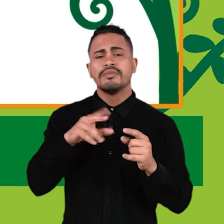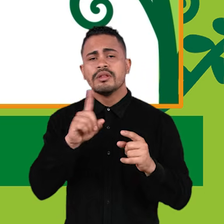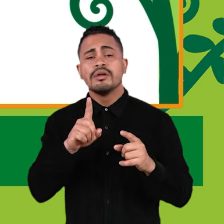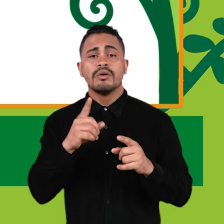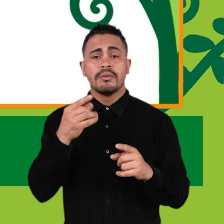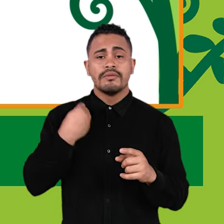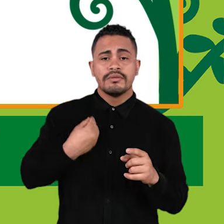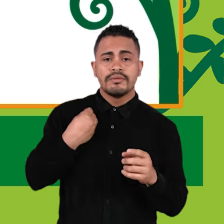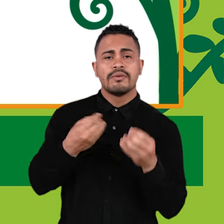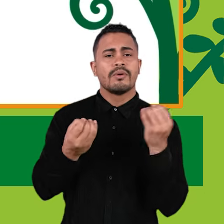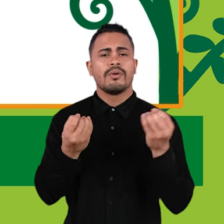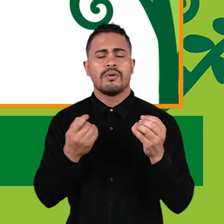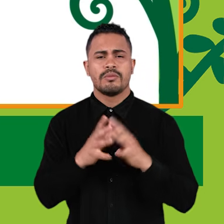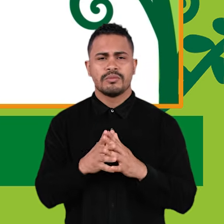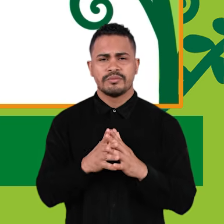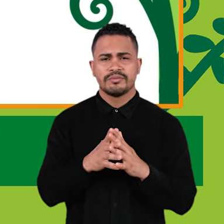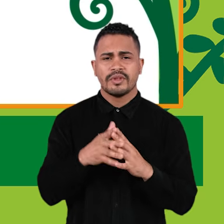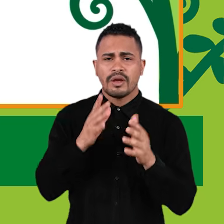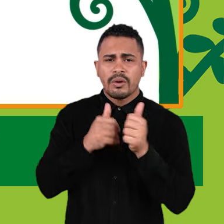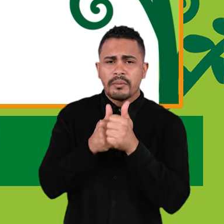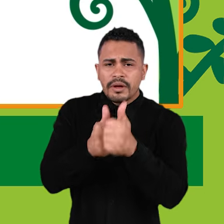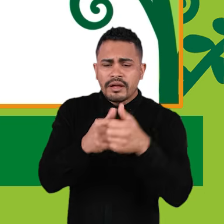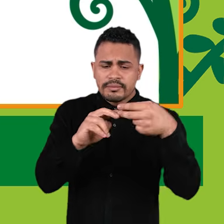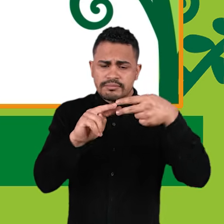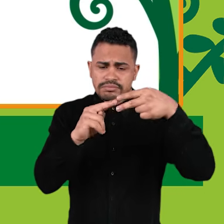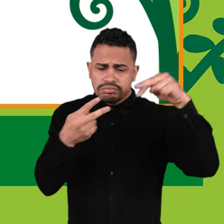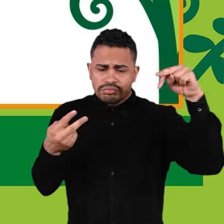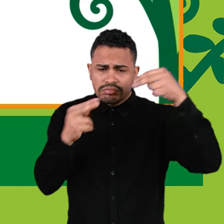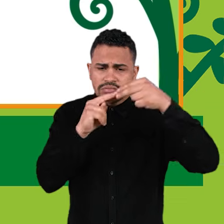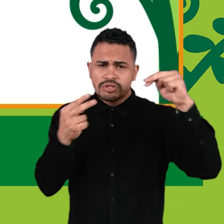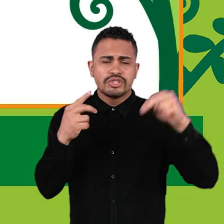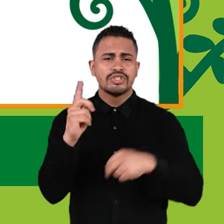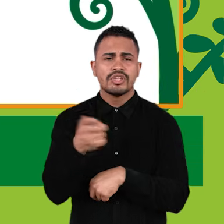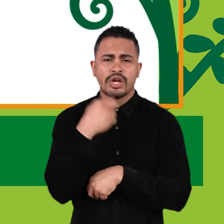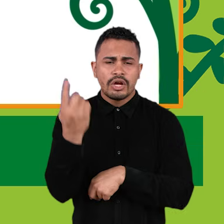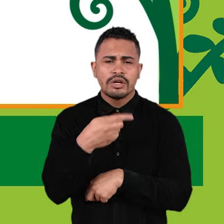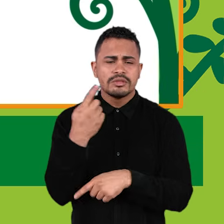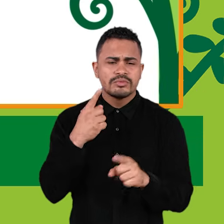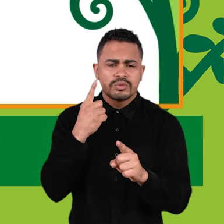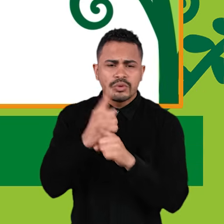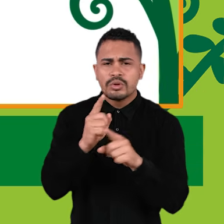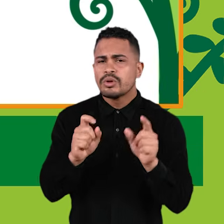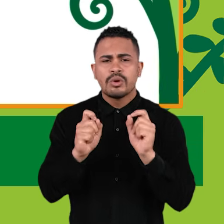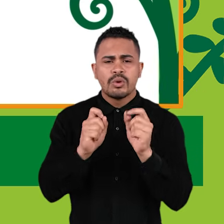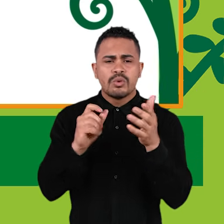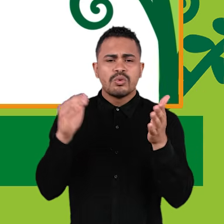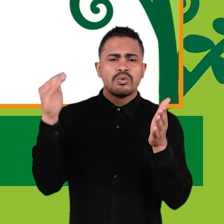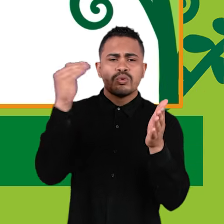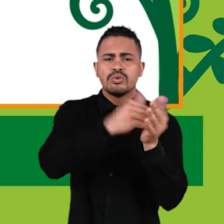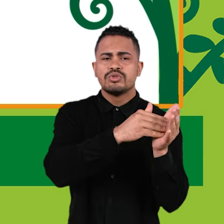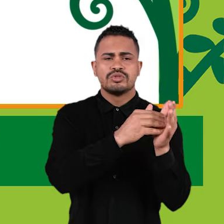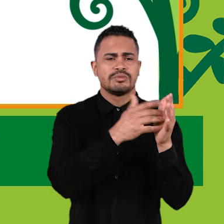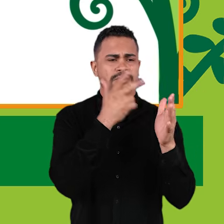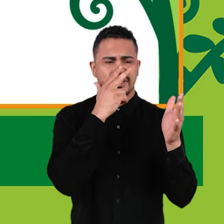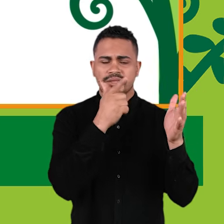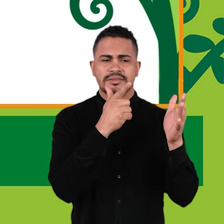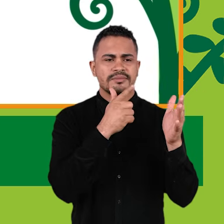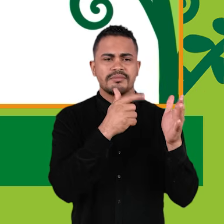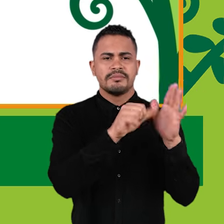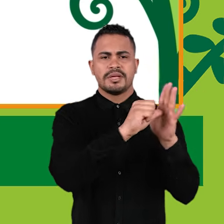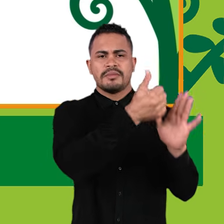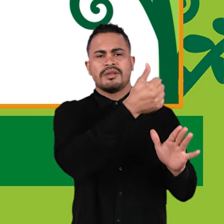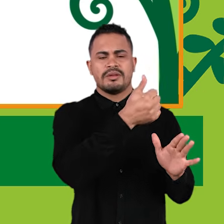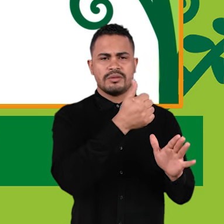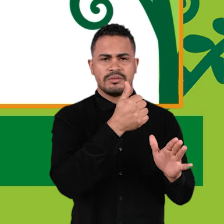vivos, acompanhando a linhagem do material genético, a linhagem genética de todos nós, a gente chega no último ancestral comum universal, né,